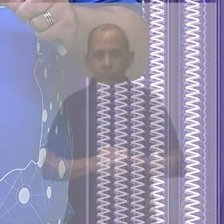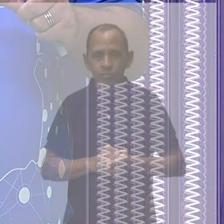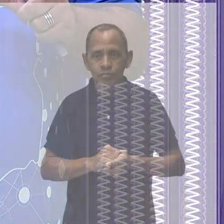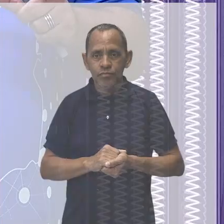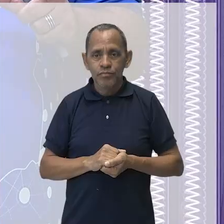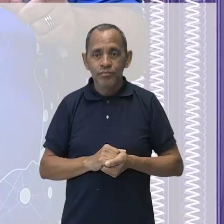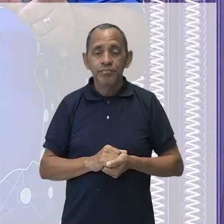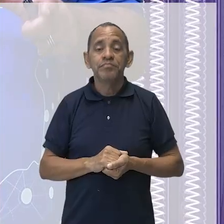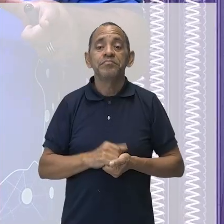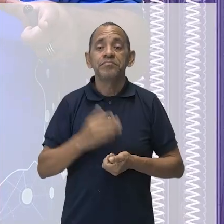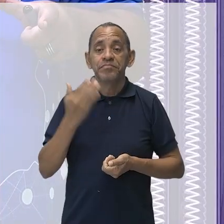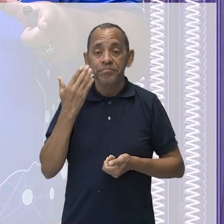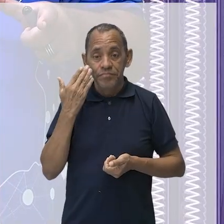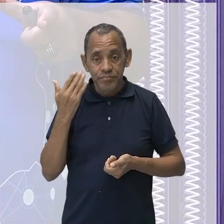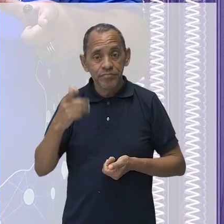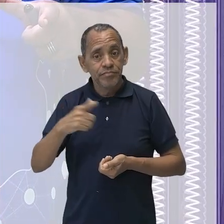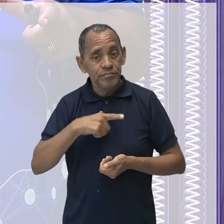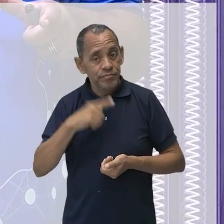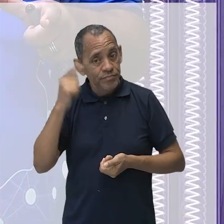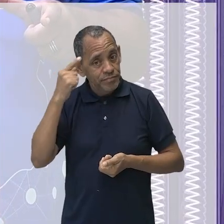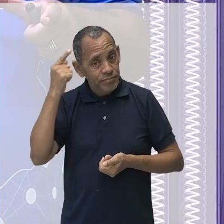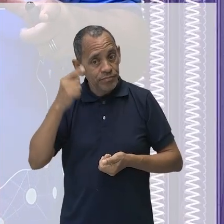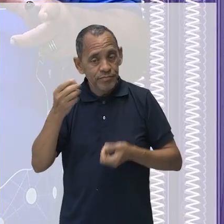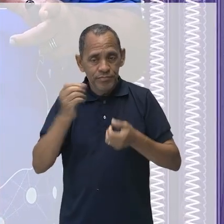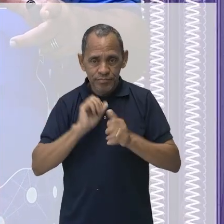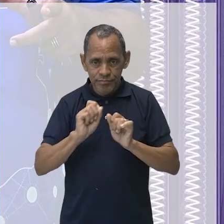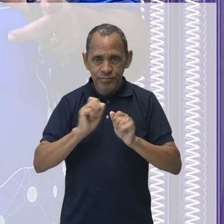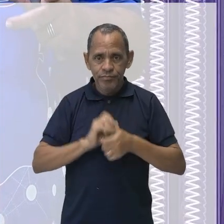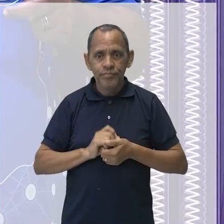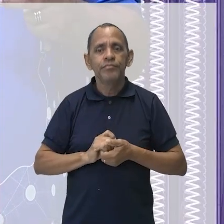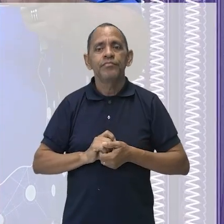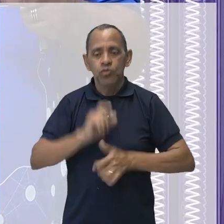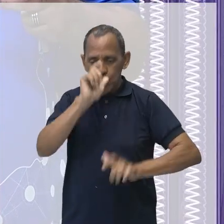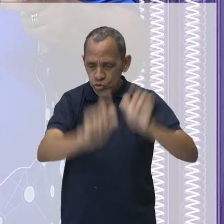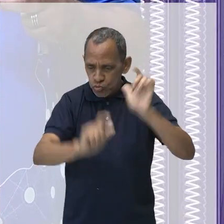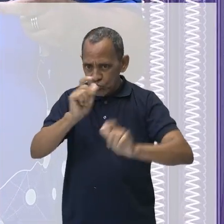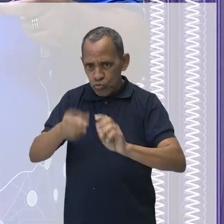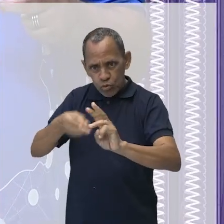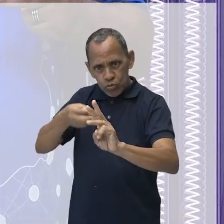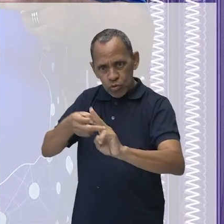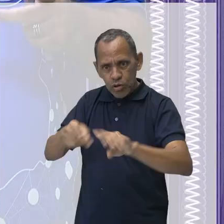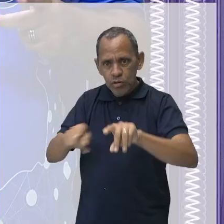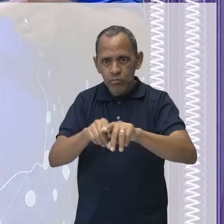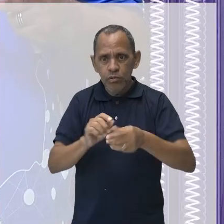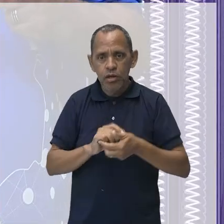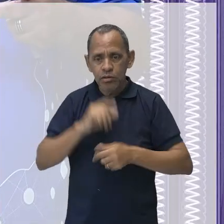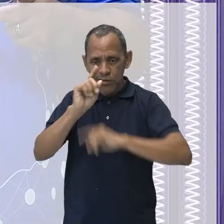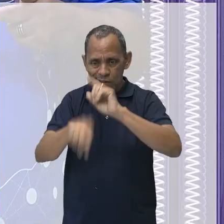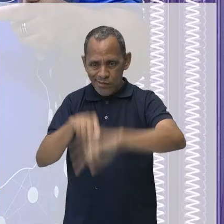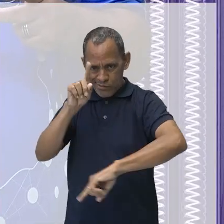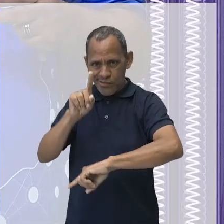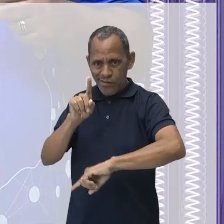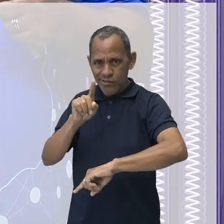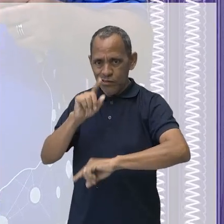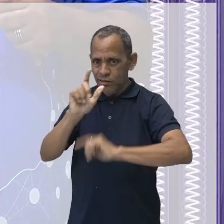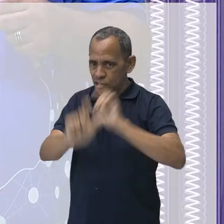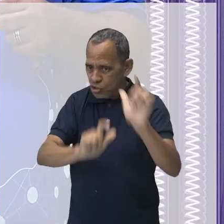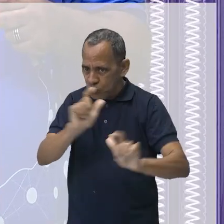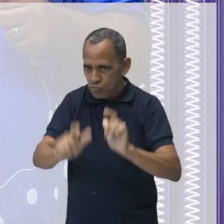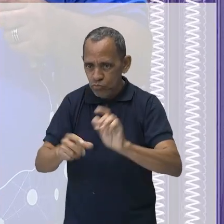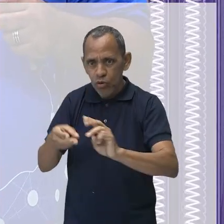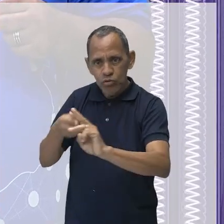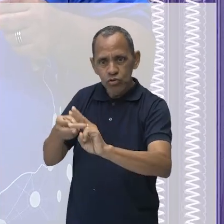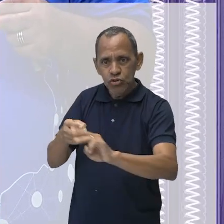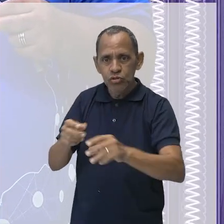E aqui nós temos essa ideia do transcendente dos povos originários, né? A ideia do transcendente entre povos originários, indígenas,